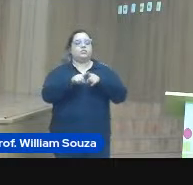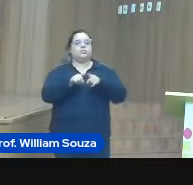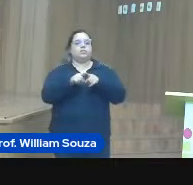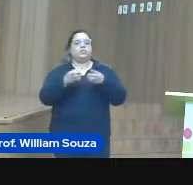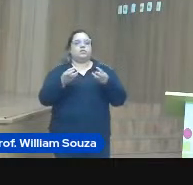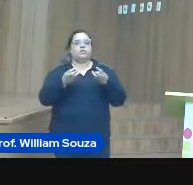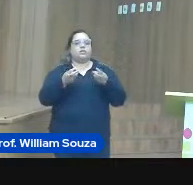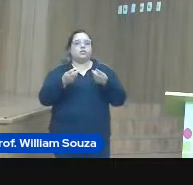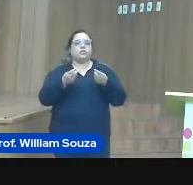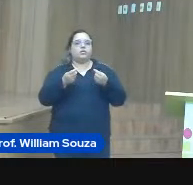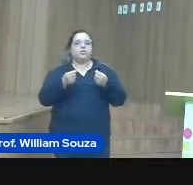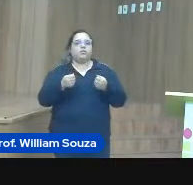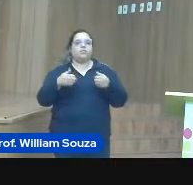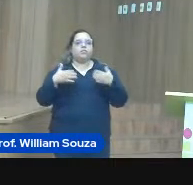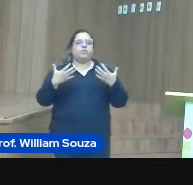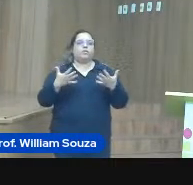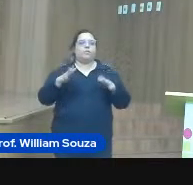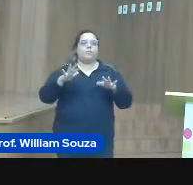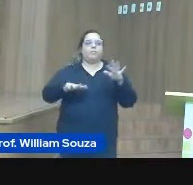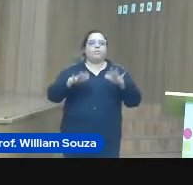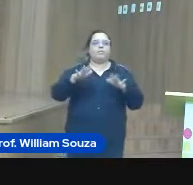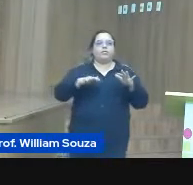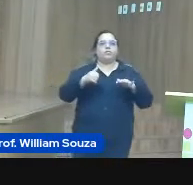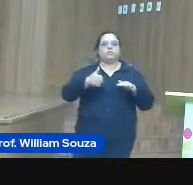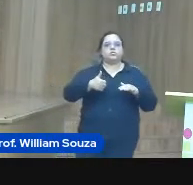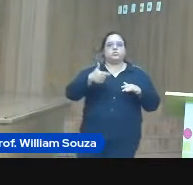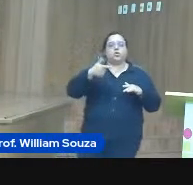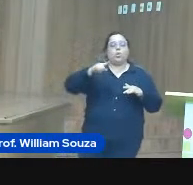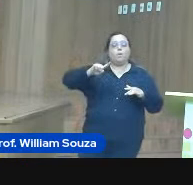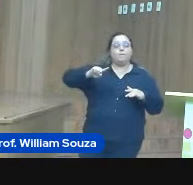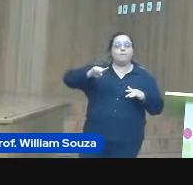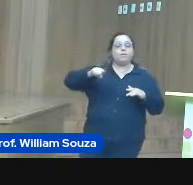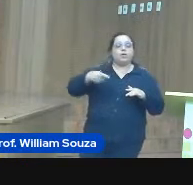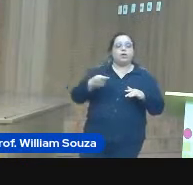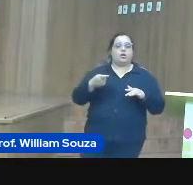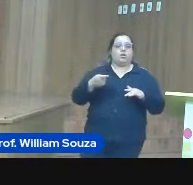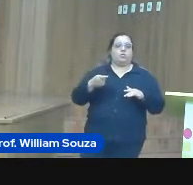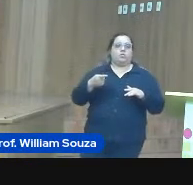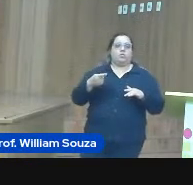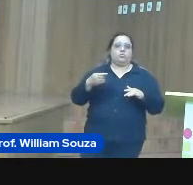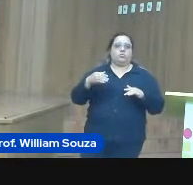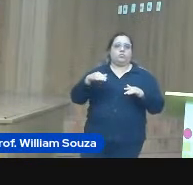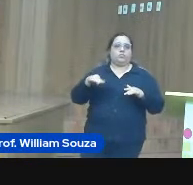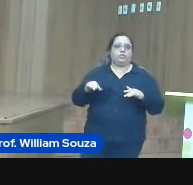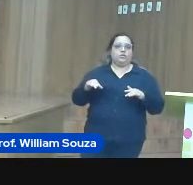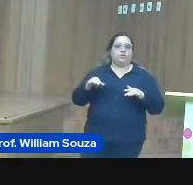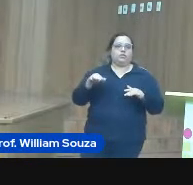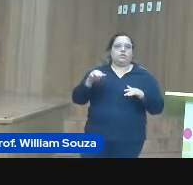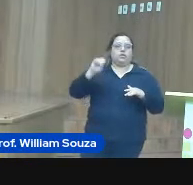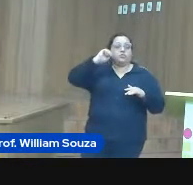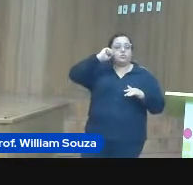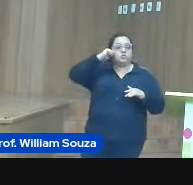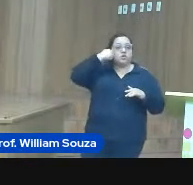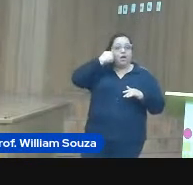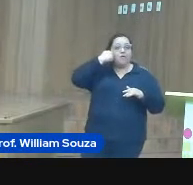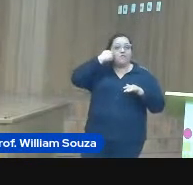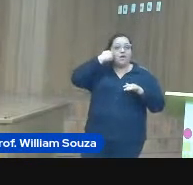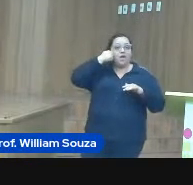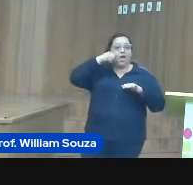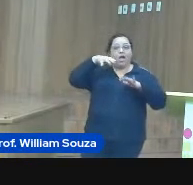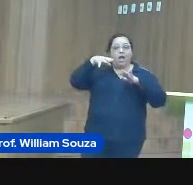foram quase 12 milhões e meio de africanos raptados,